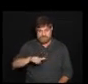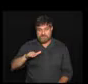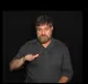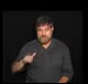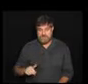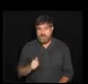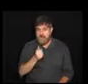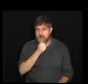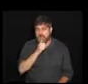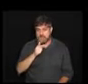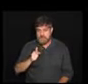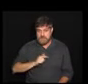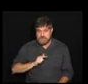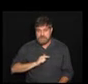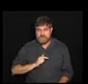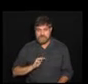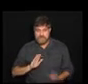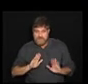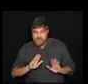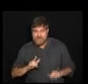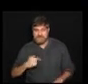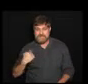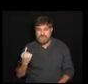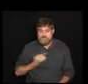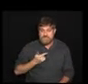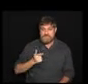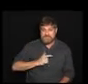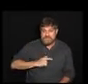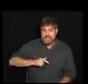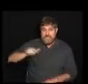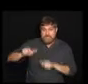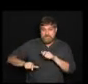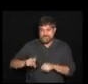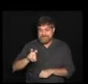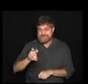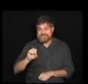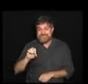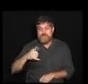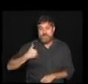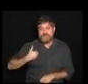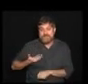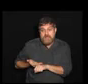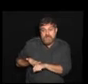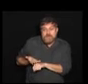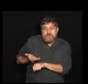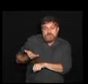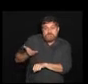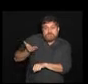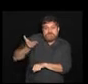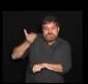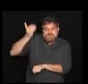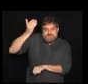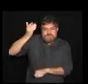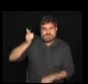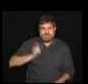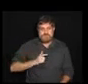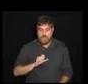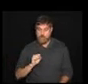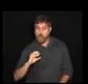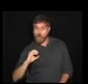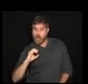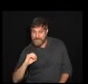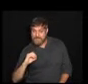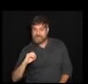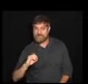tem uma quantidade de pessoas a maior de 50 anos bastante grande, muitas pessoas acima de